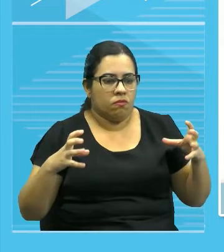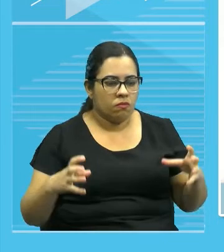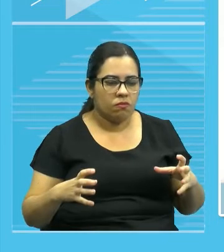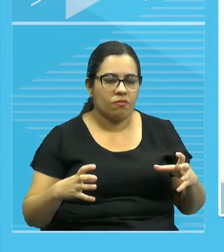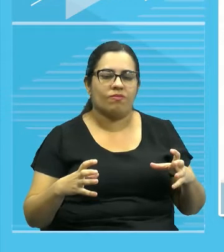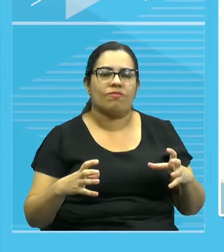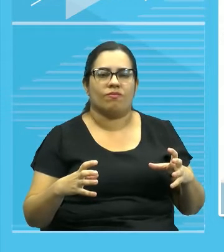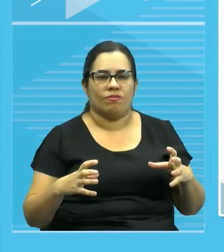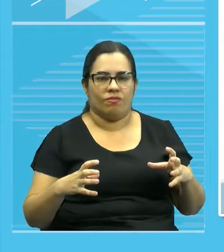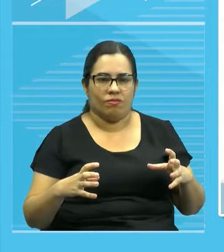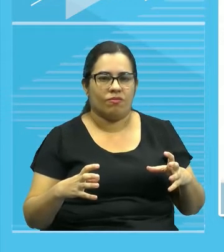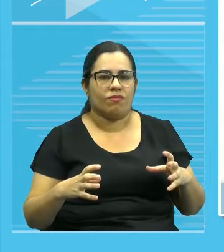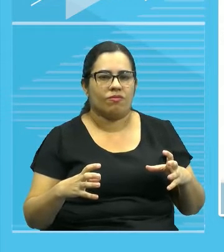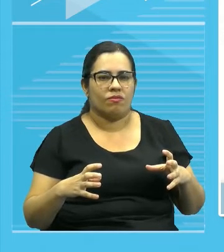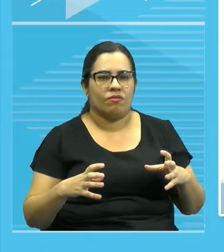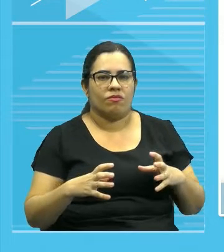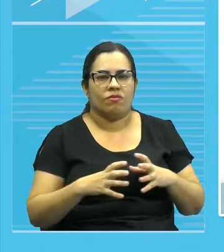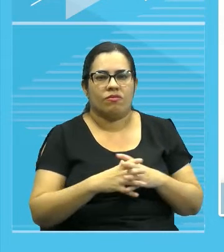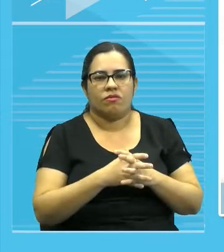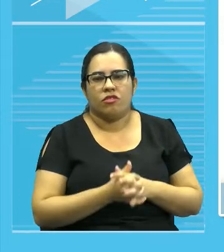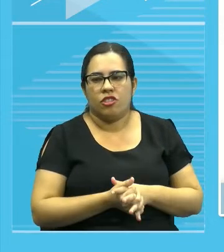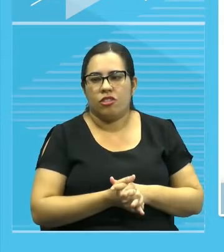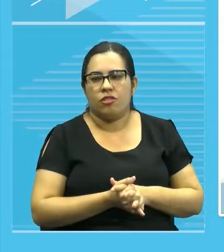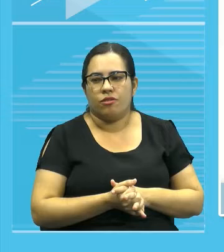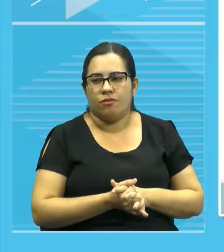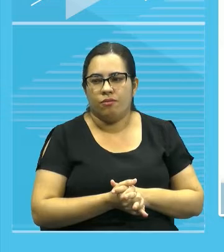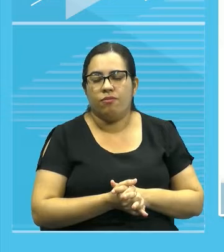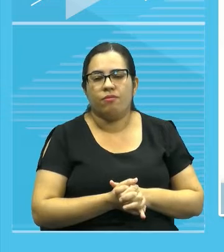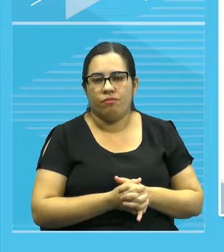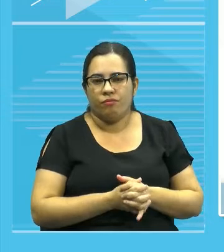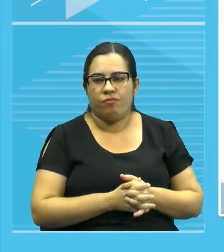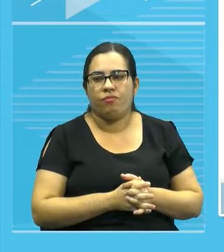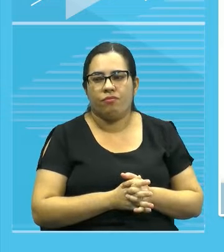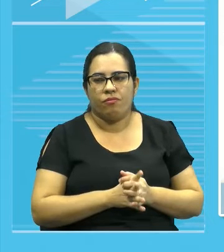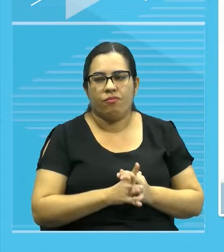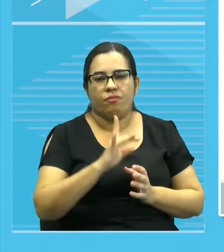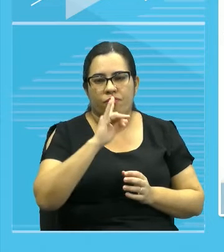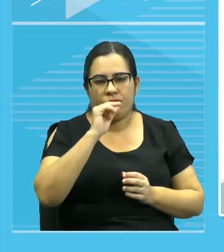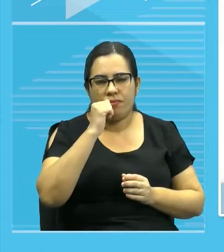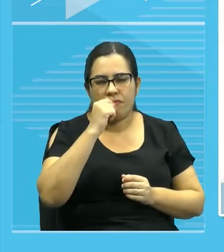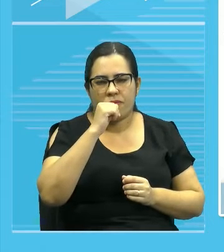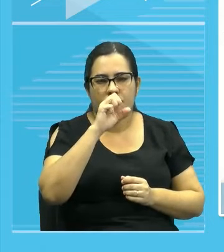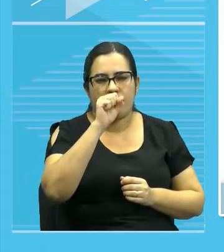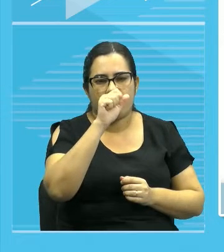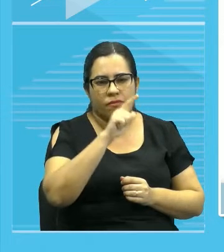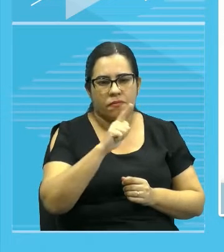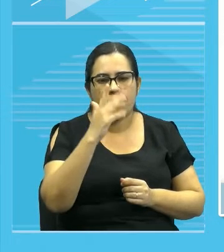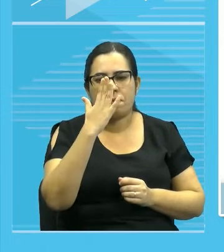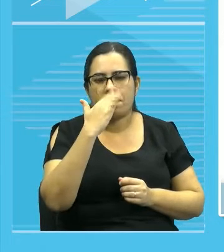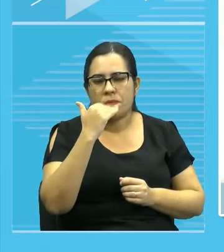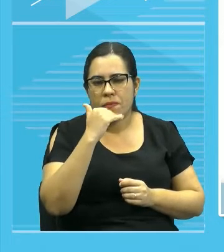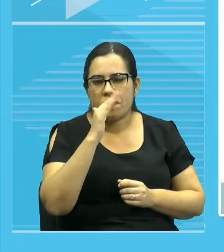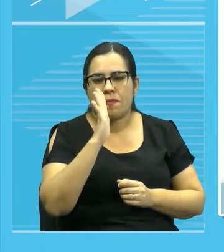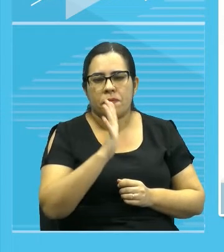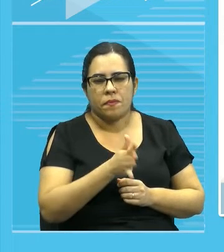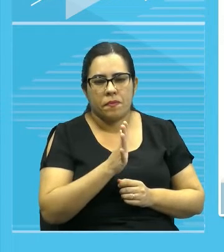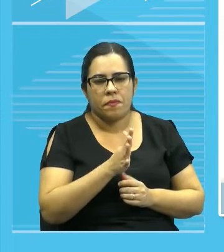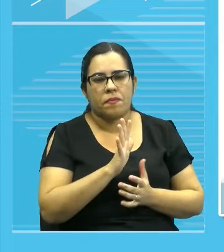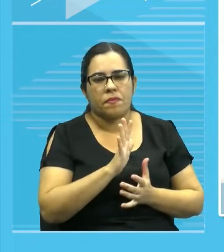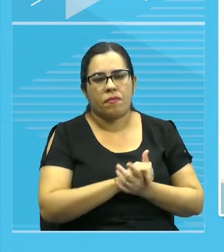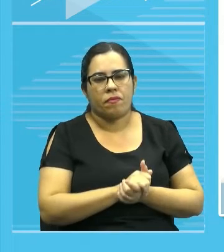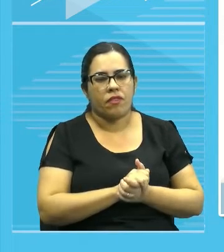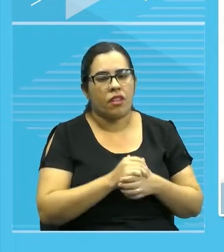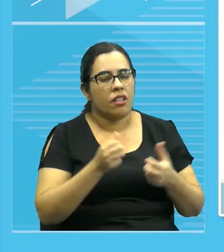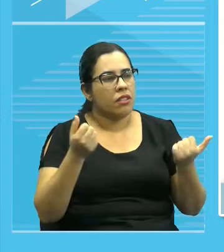né tô colocando o sal na comida aí eu digo semimei foi lá mano com laçado Semer foi